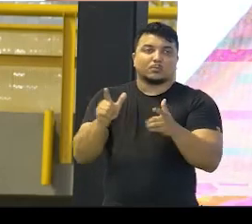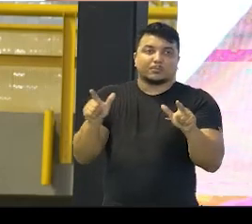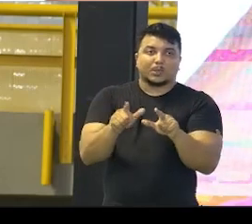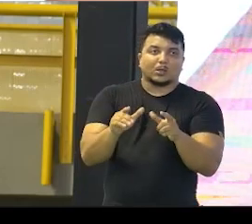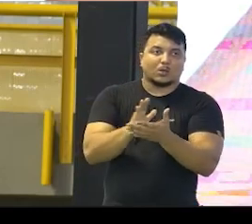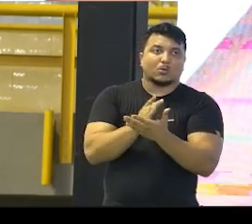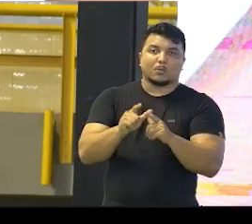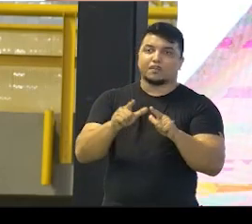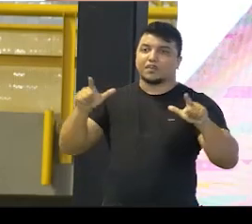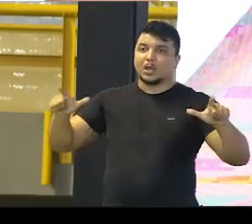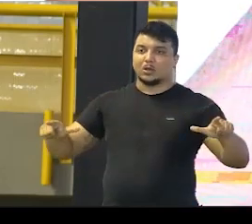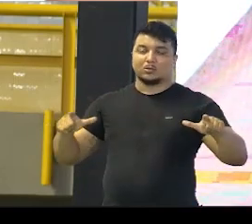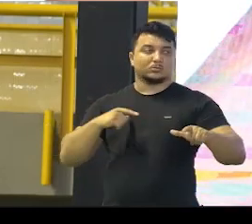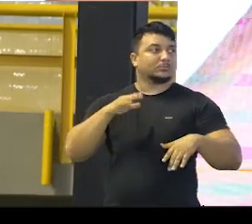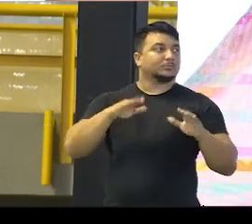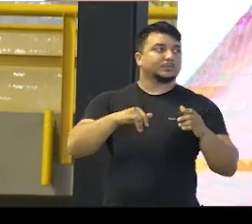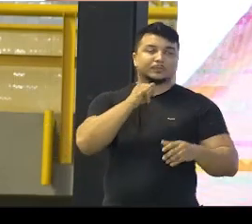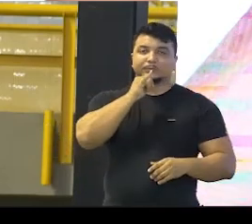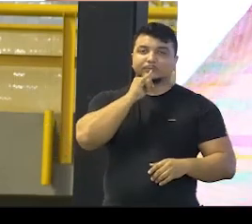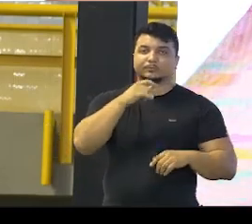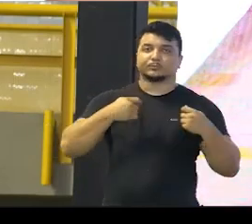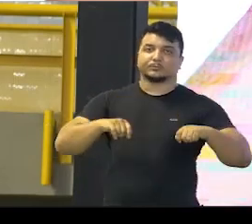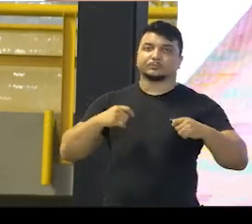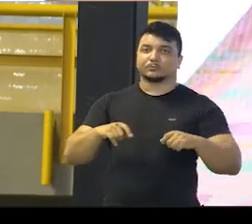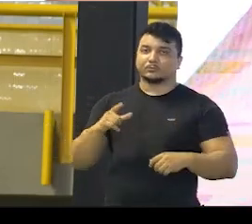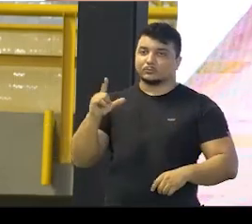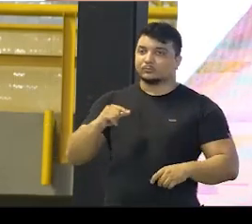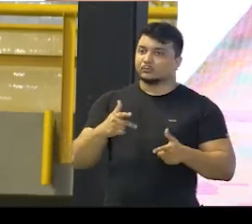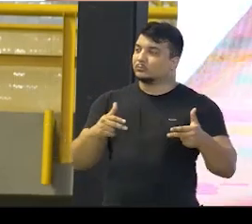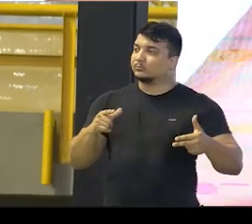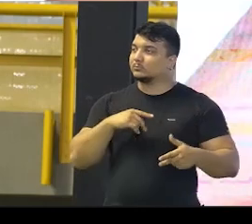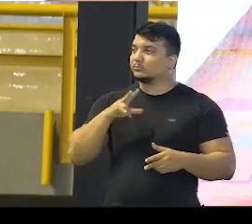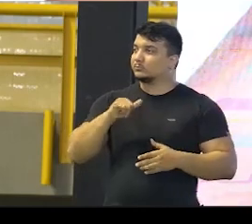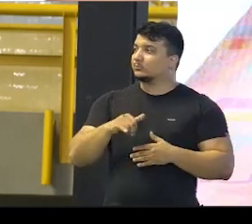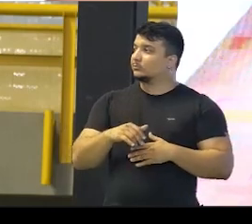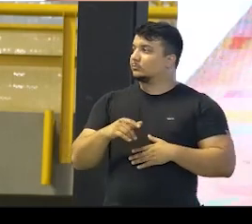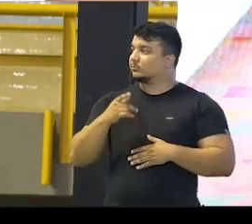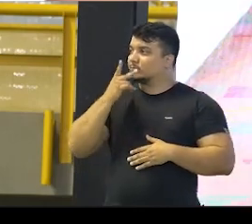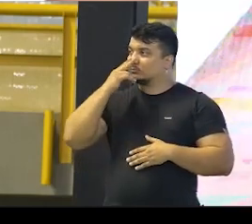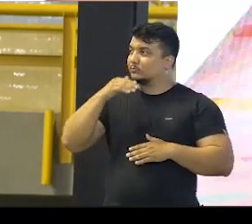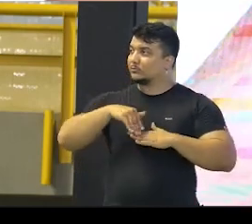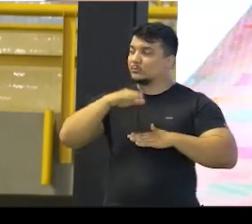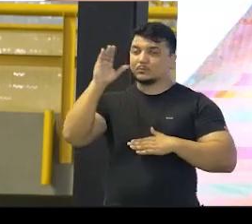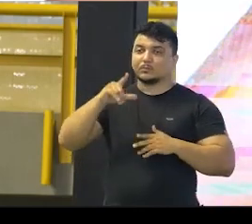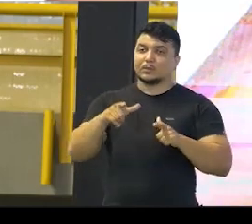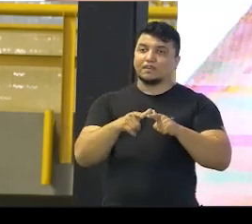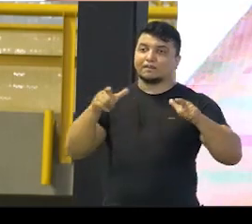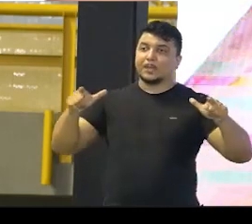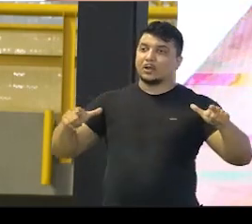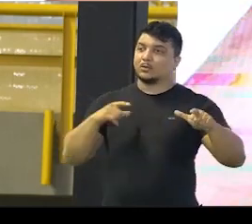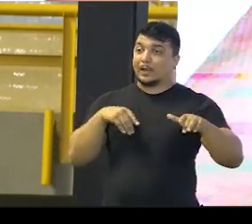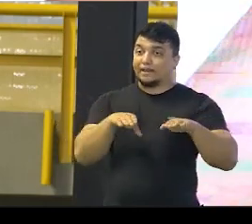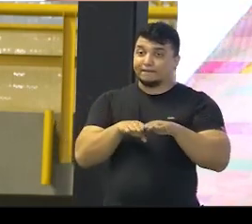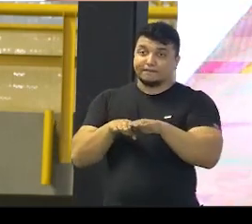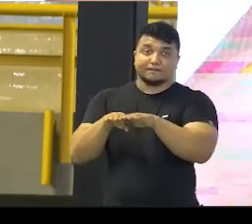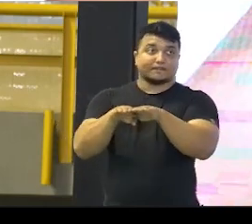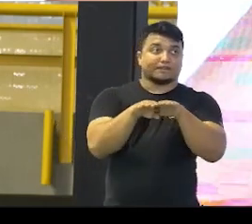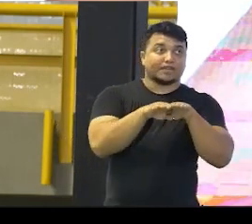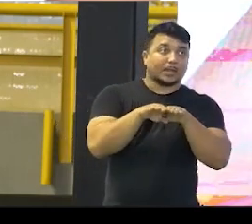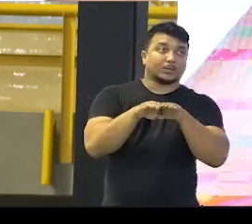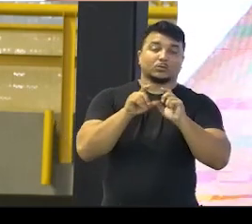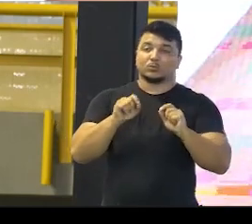metro. Perfeito. Gente, eu peguei aqui um mapinha, ficou